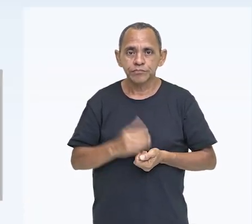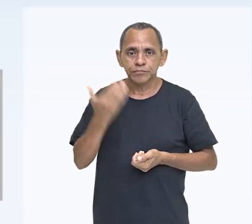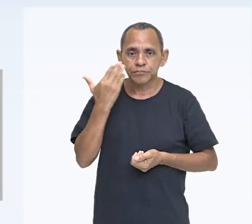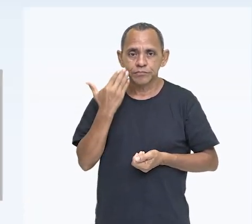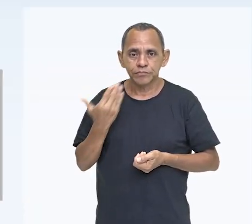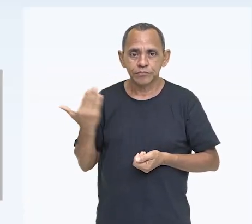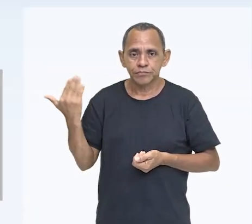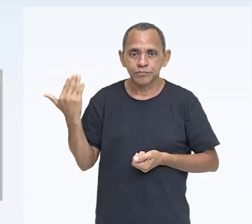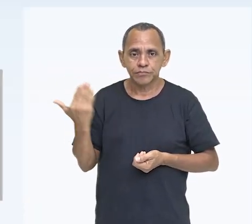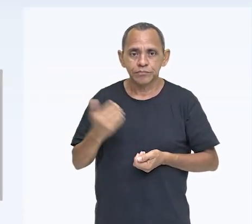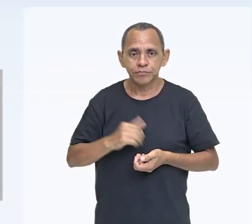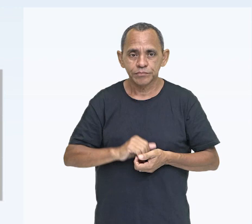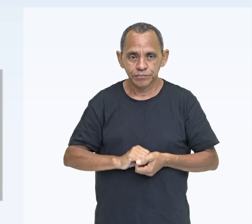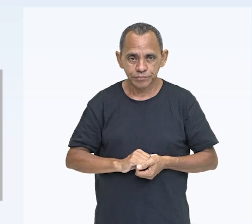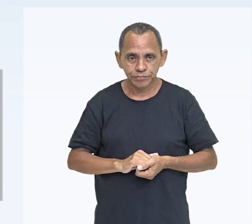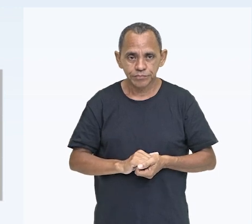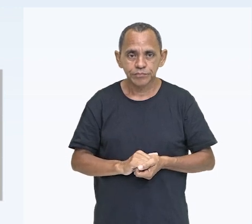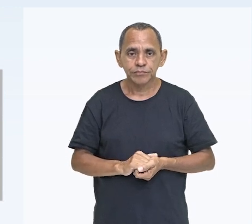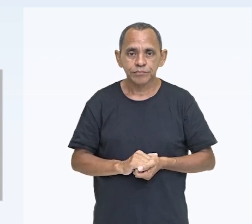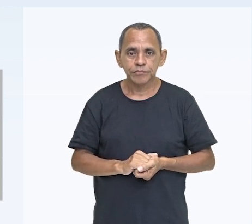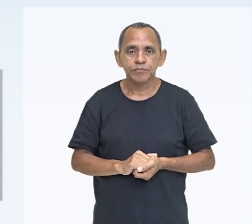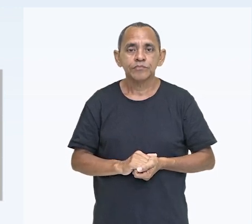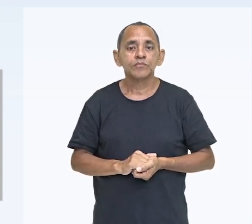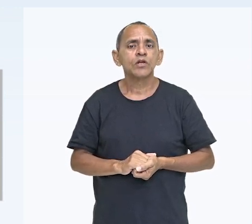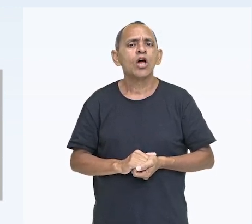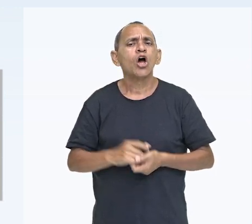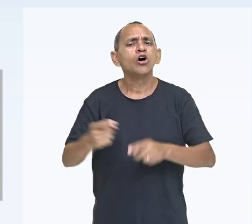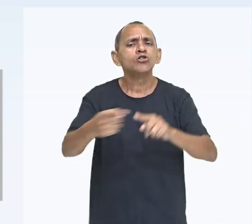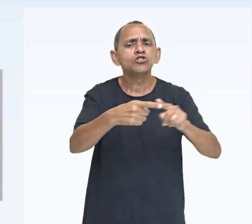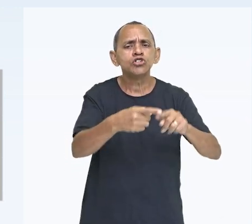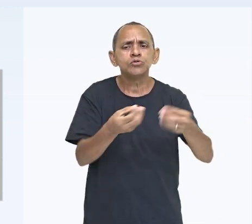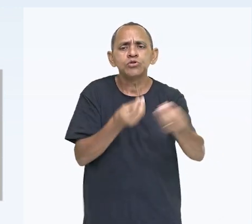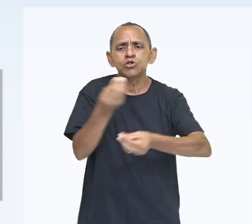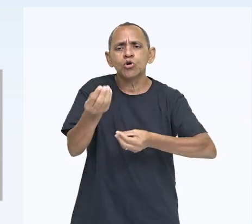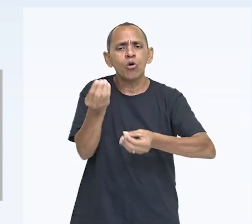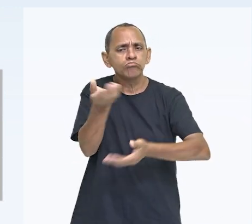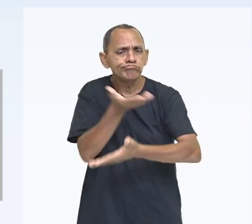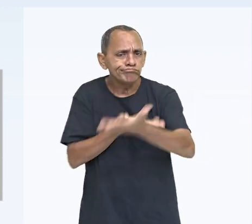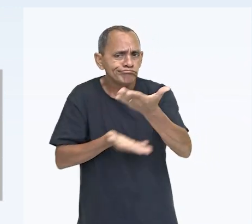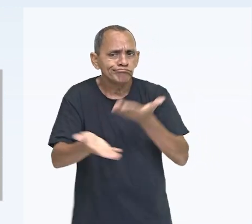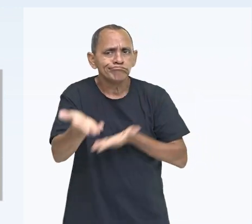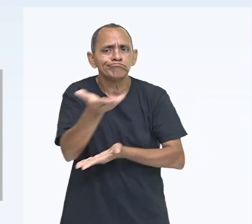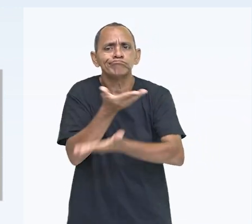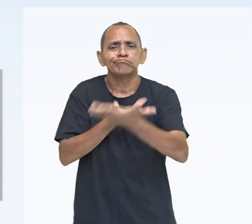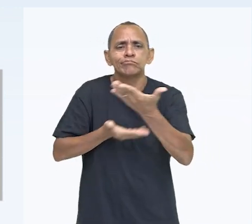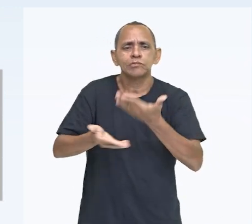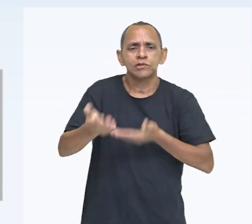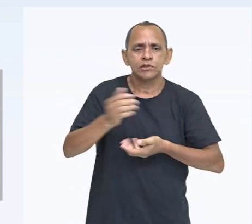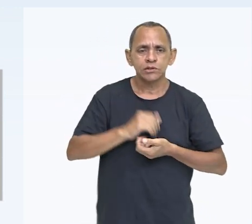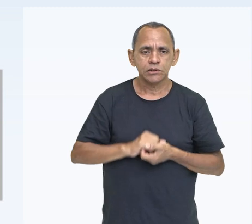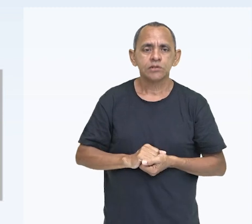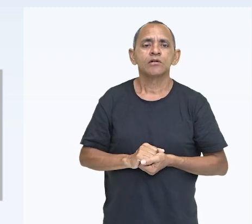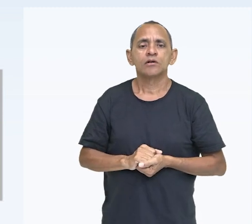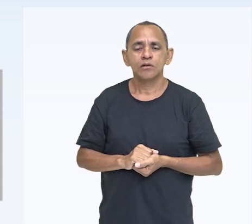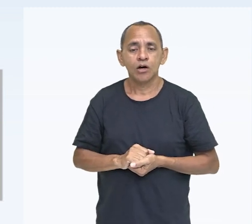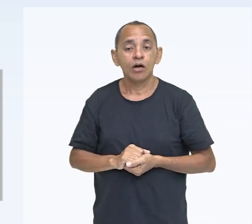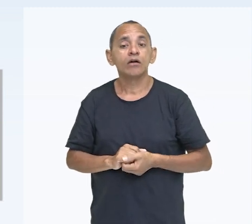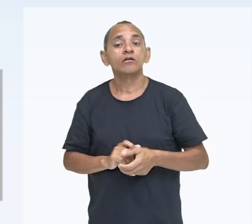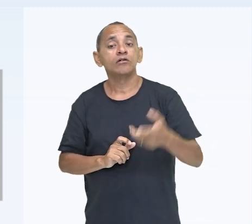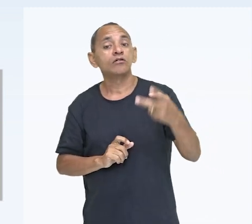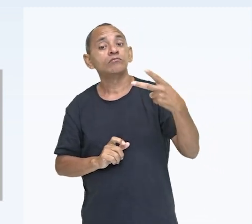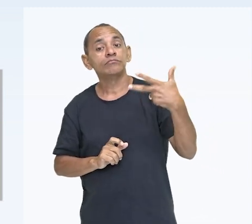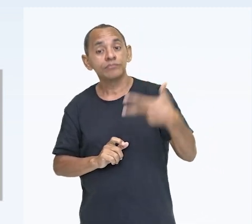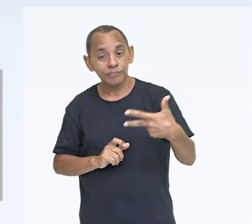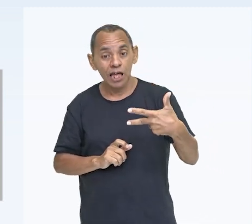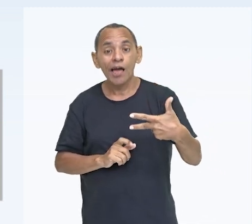O parlamentarismo ele é uma forma de integração entre o